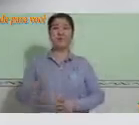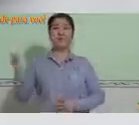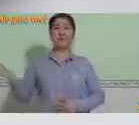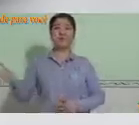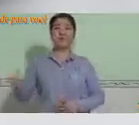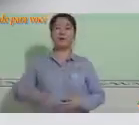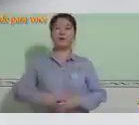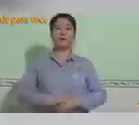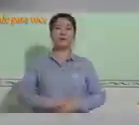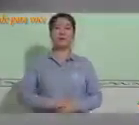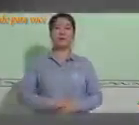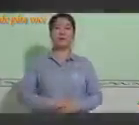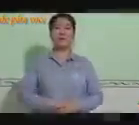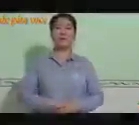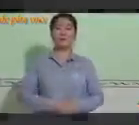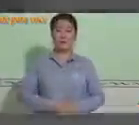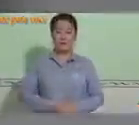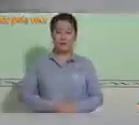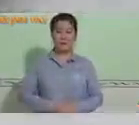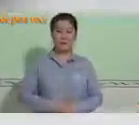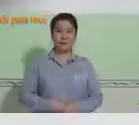2.1.PRATICARXERC e acento agudo